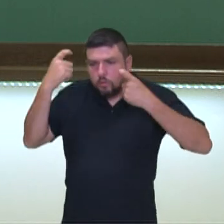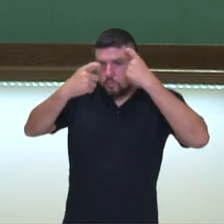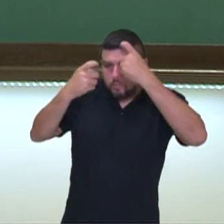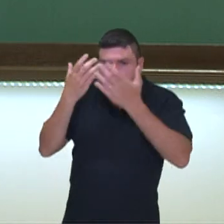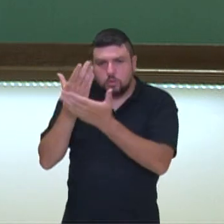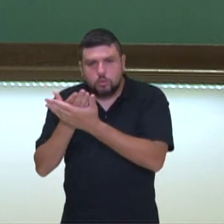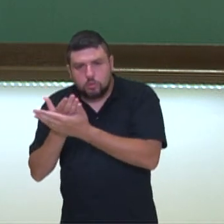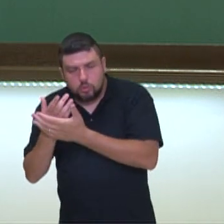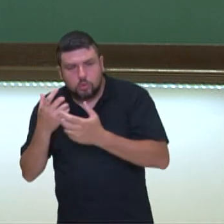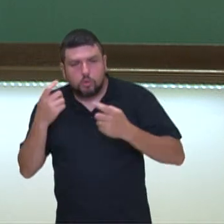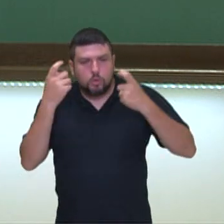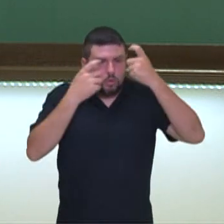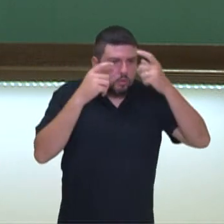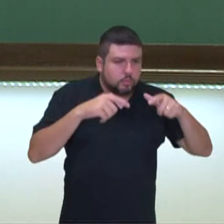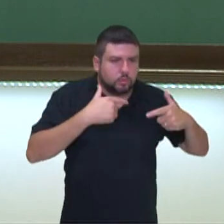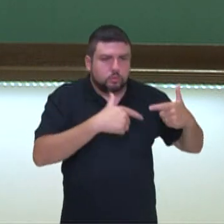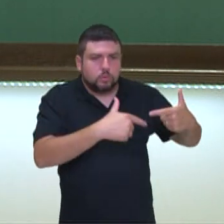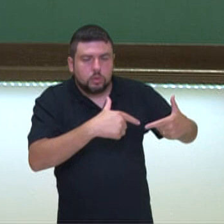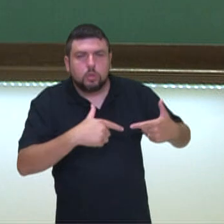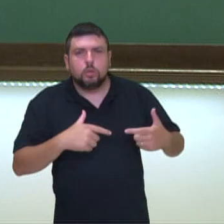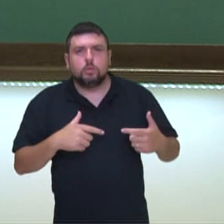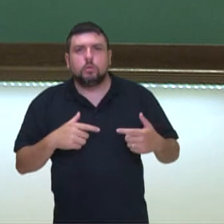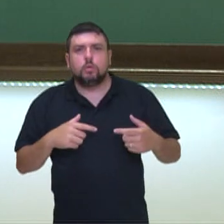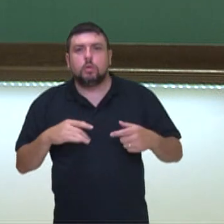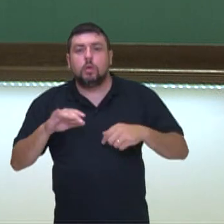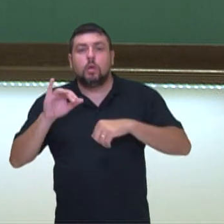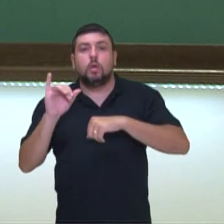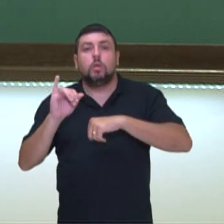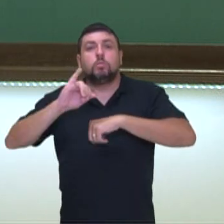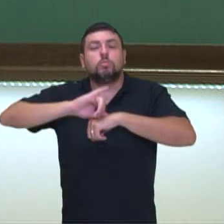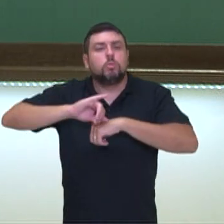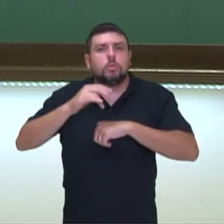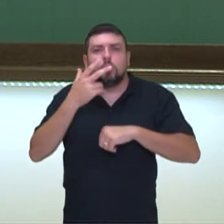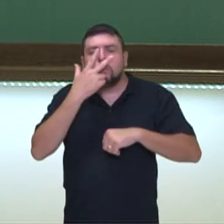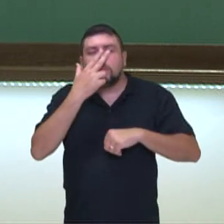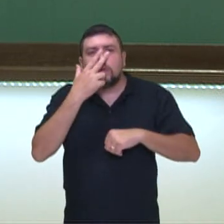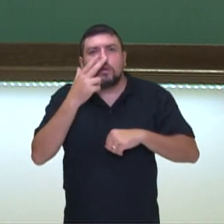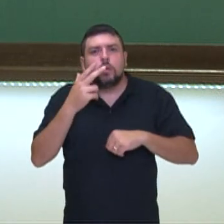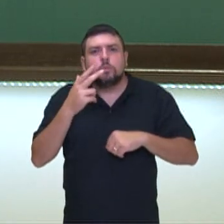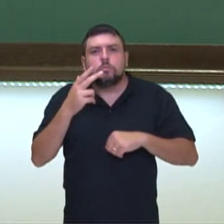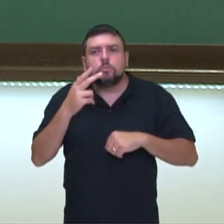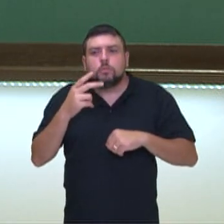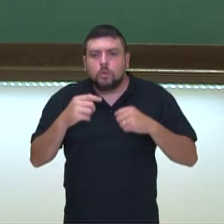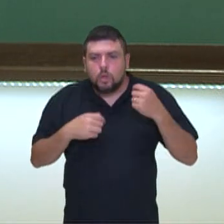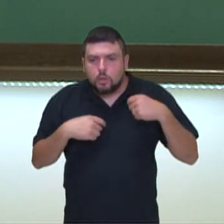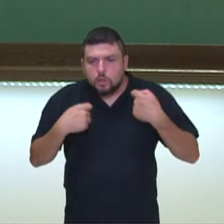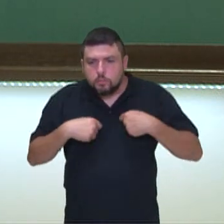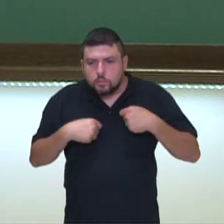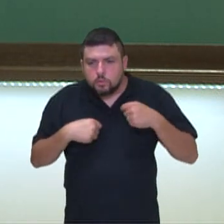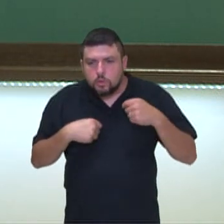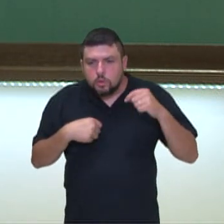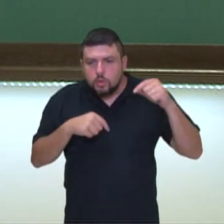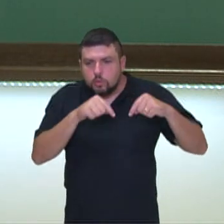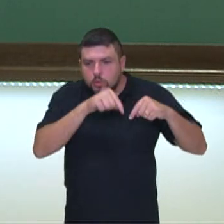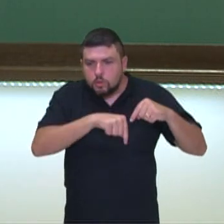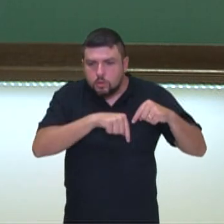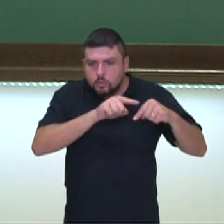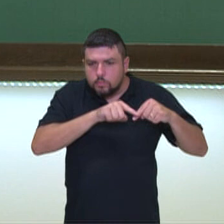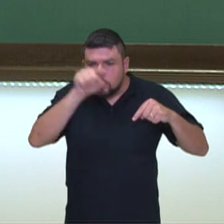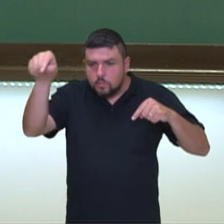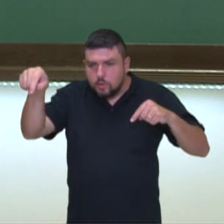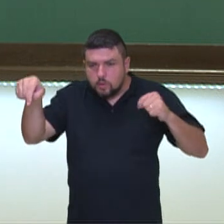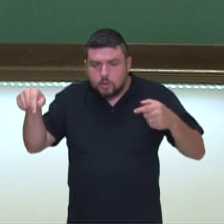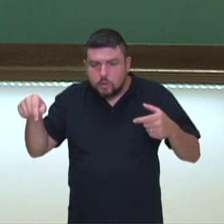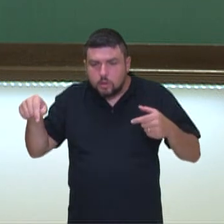está indo trabalhar e passa pelo centro, é como se a gente estivesse no piloto automático, a gente tem que ir de ponto A a ponto B. E quando a gente